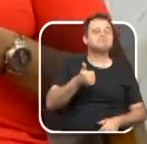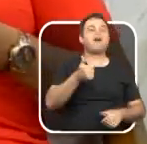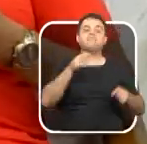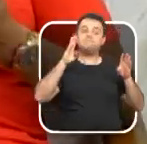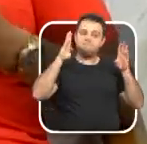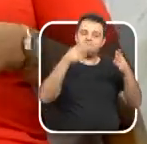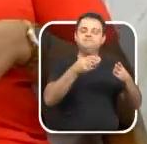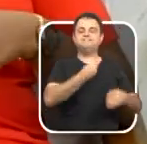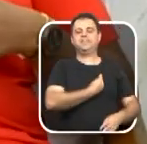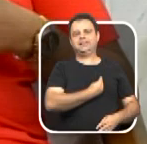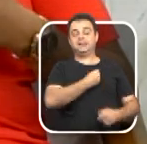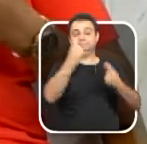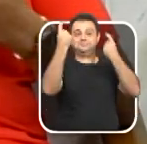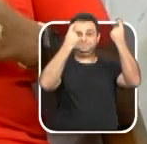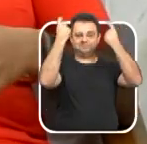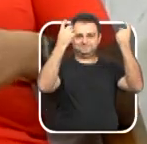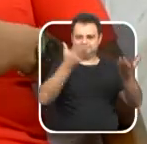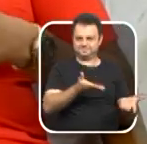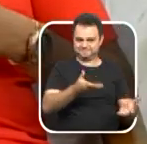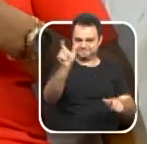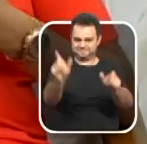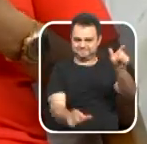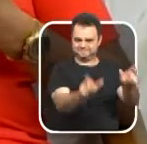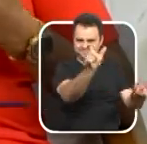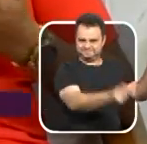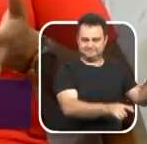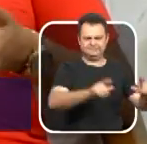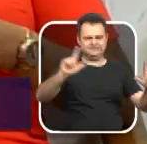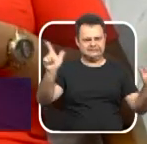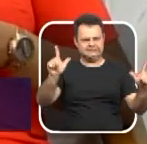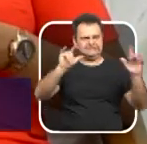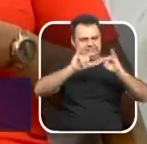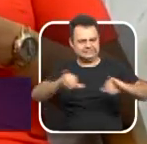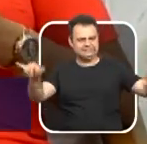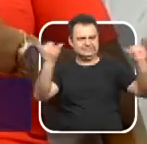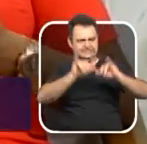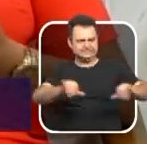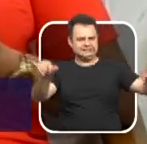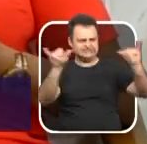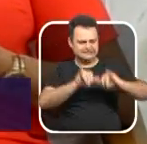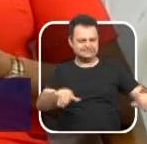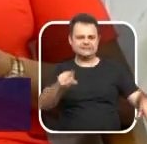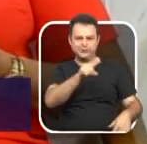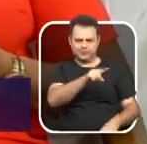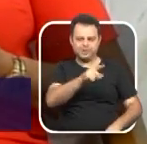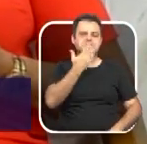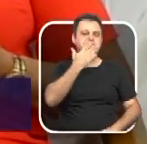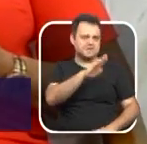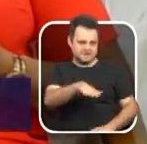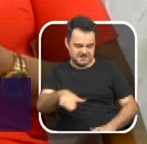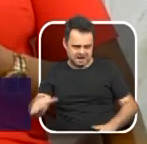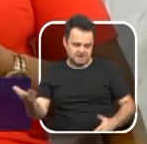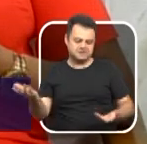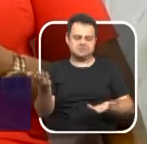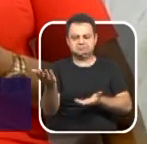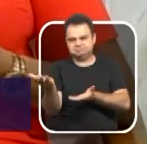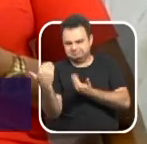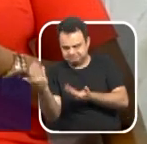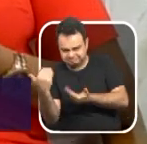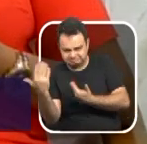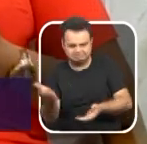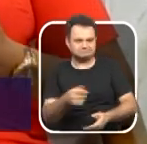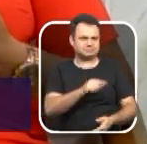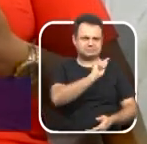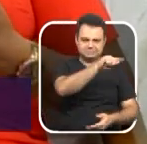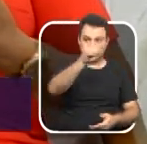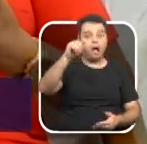de crianças, adolescentes, adultos, né? Que passam pelo engasgo e tem